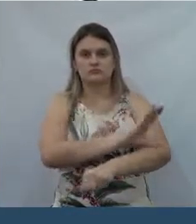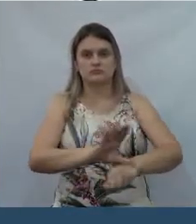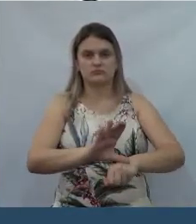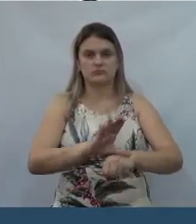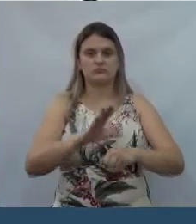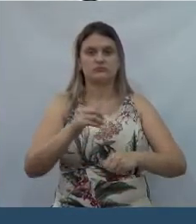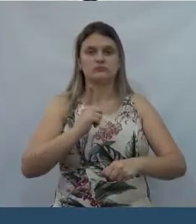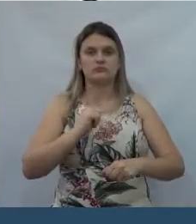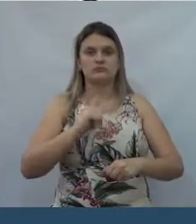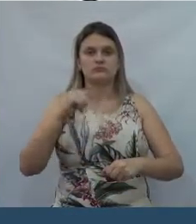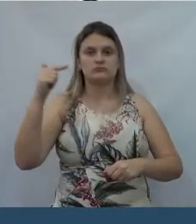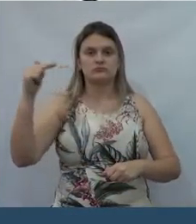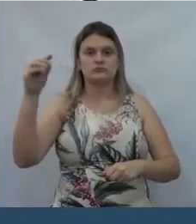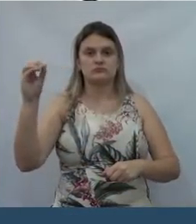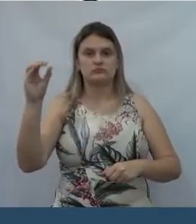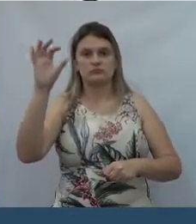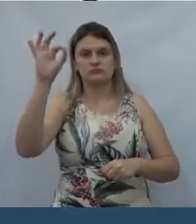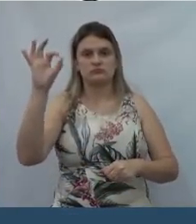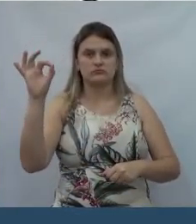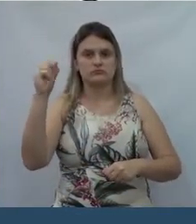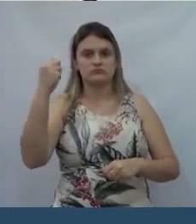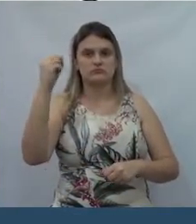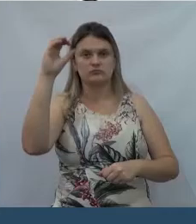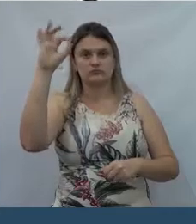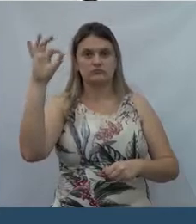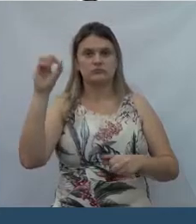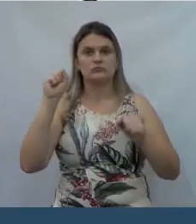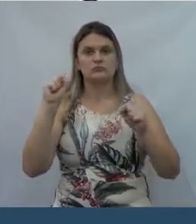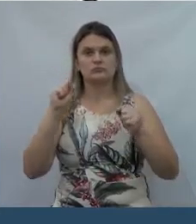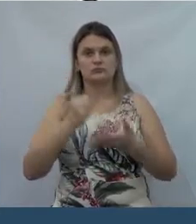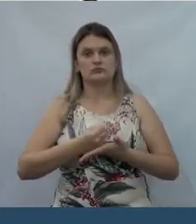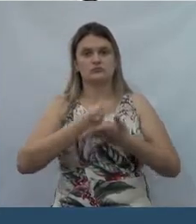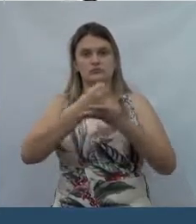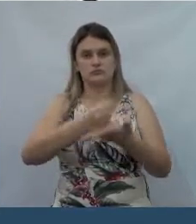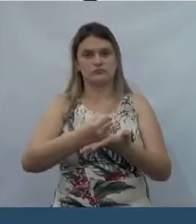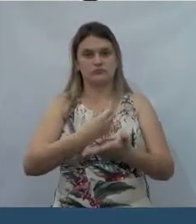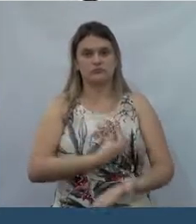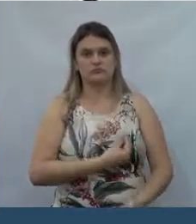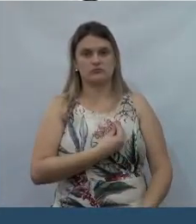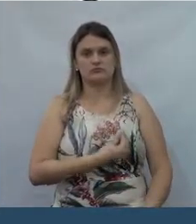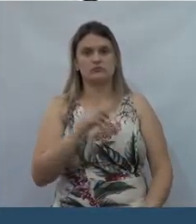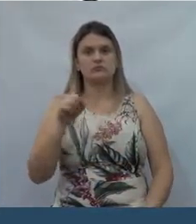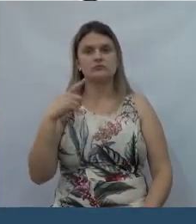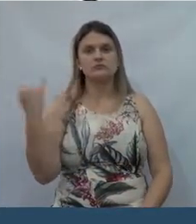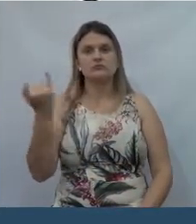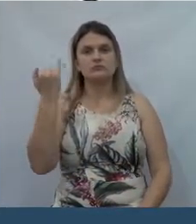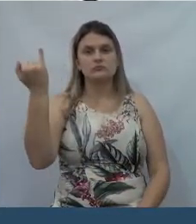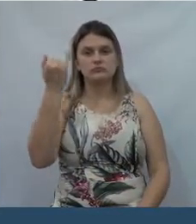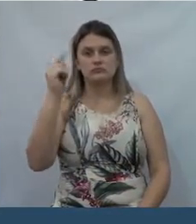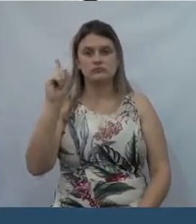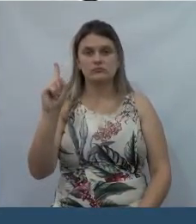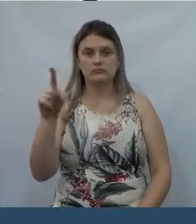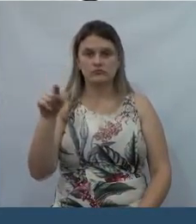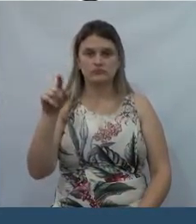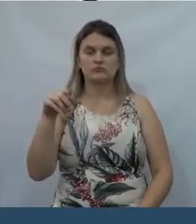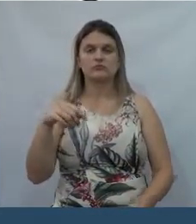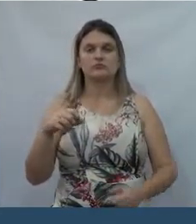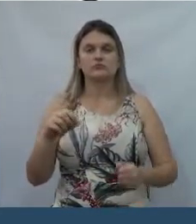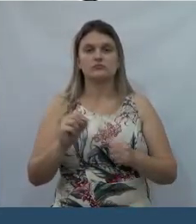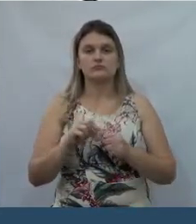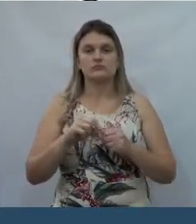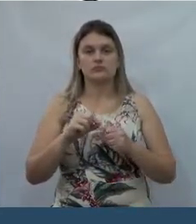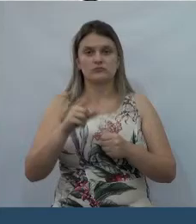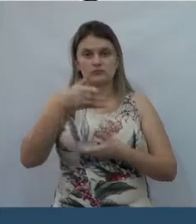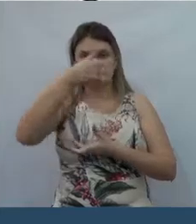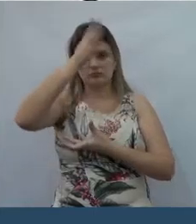tem 70% a 80% de salvar uma vida. Vocês vejam a importância que é um